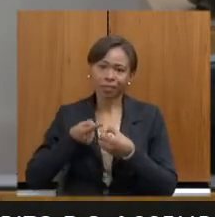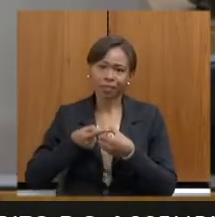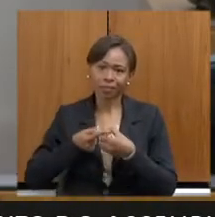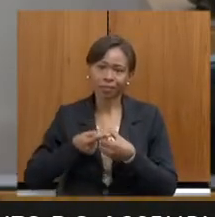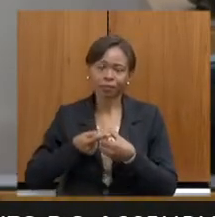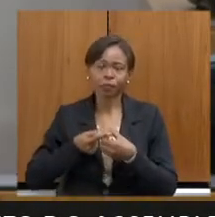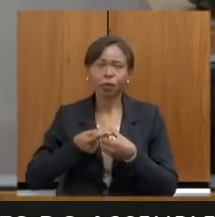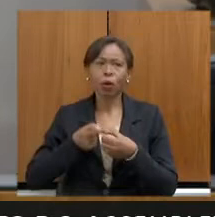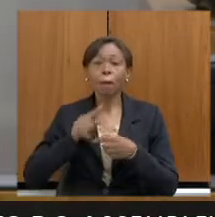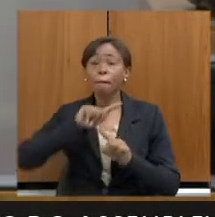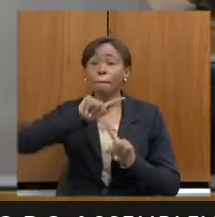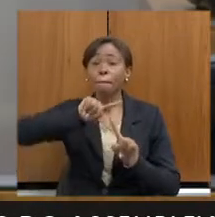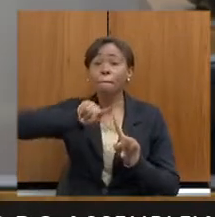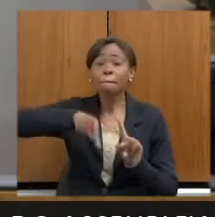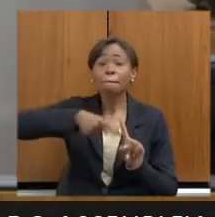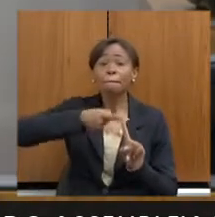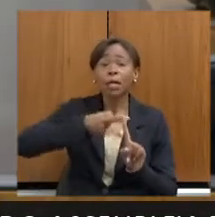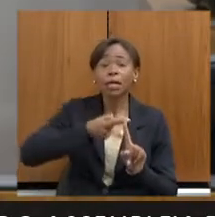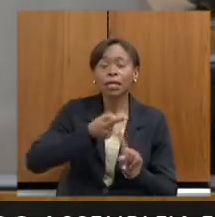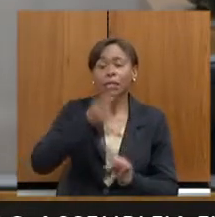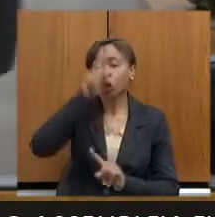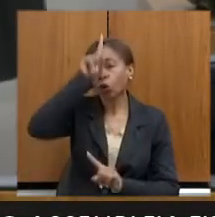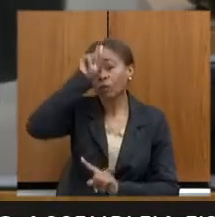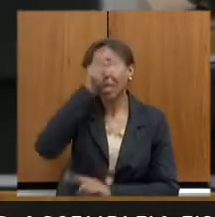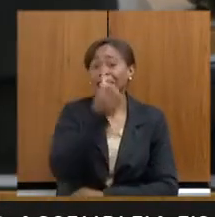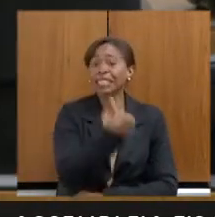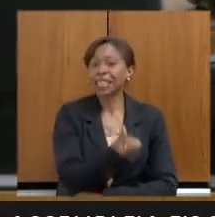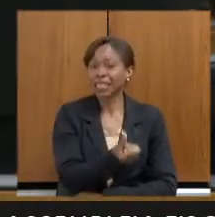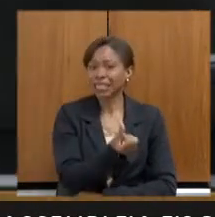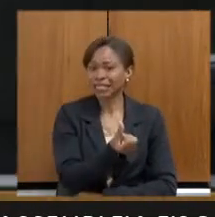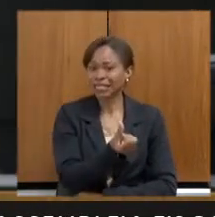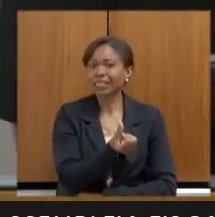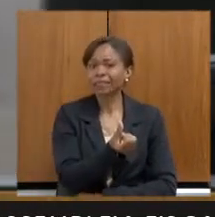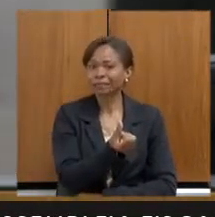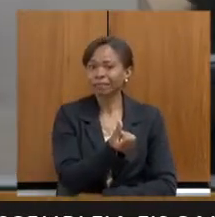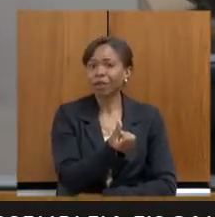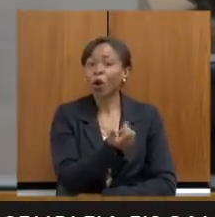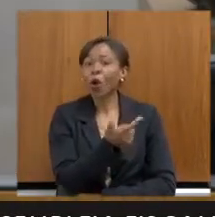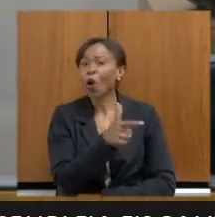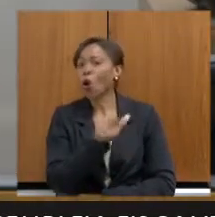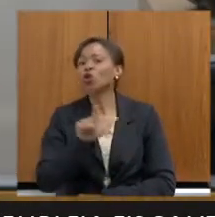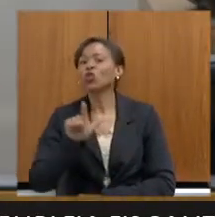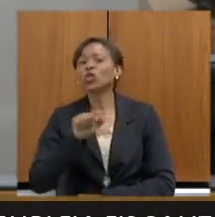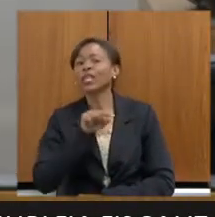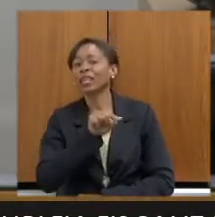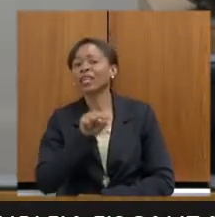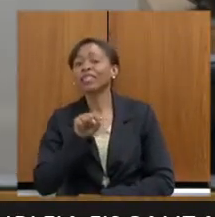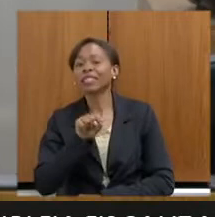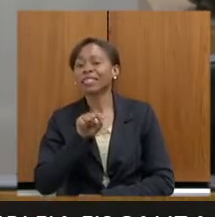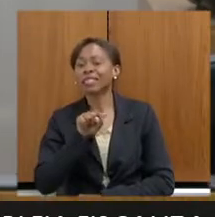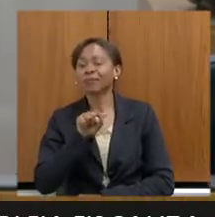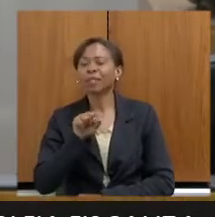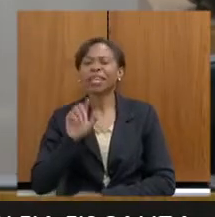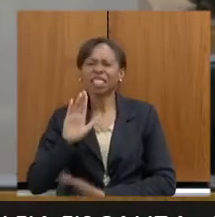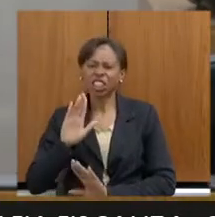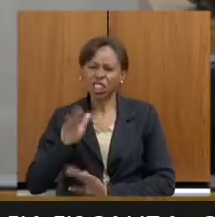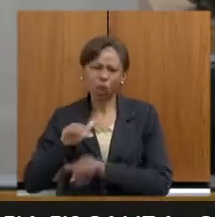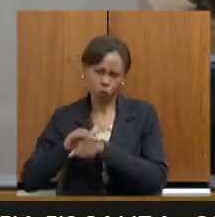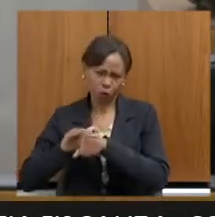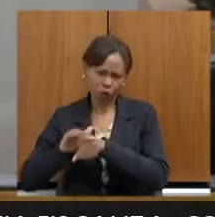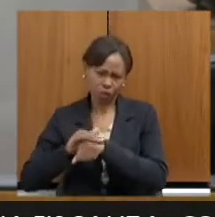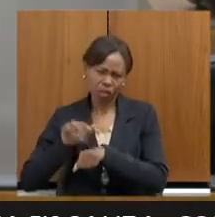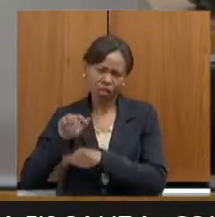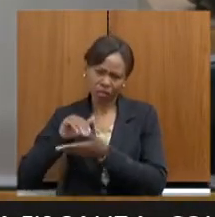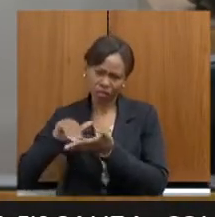outros seis hospitais ainda nós não podemos esquecer los eu tenho conversado com o senhor por várias vezes que